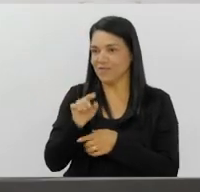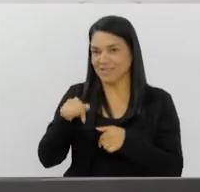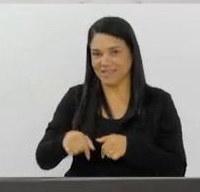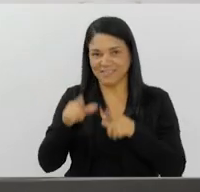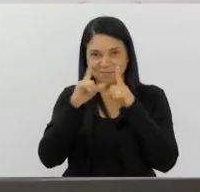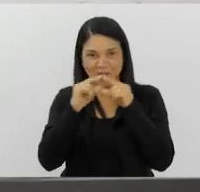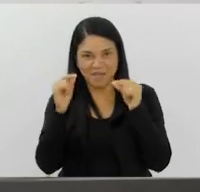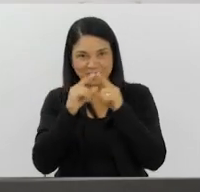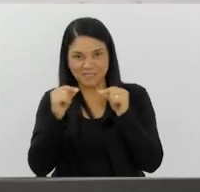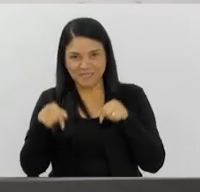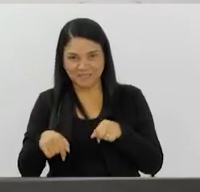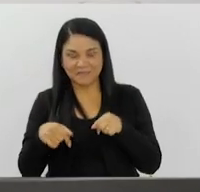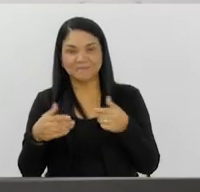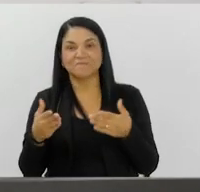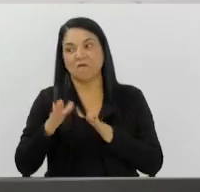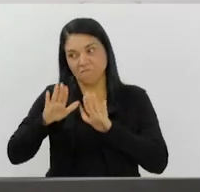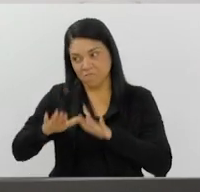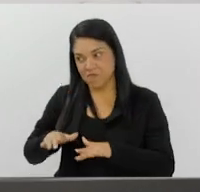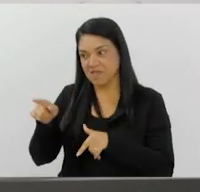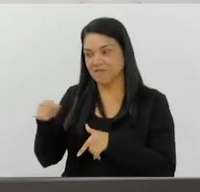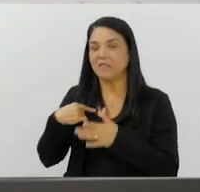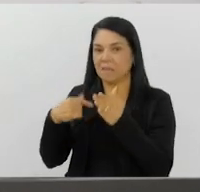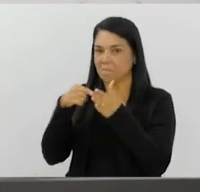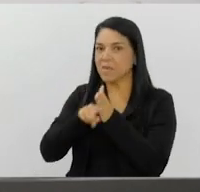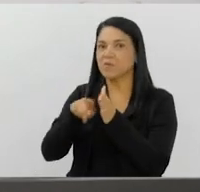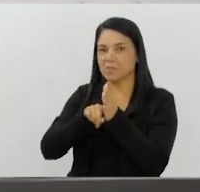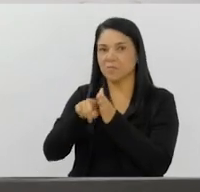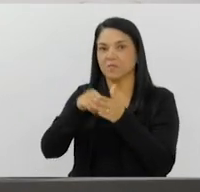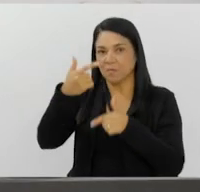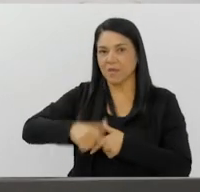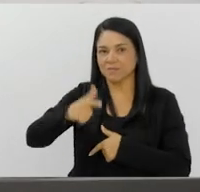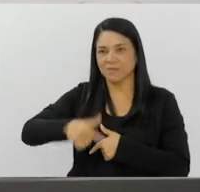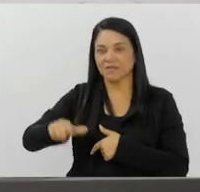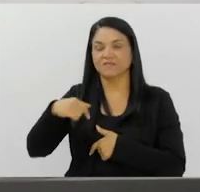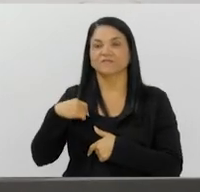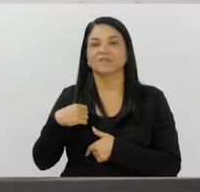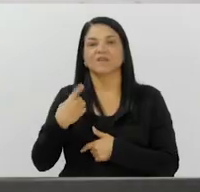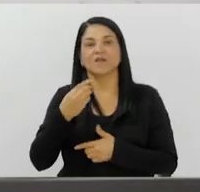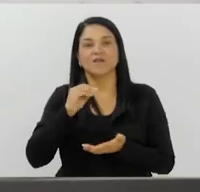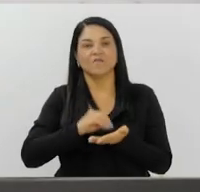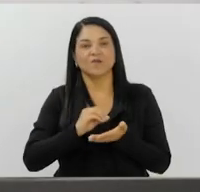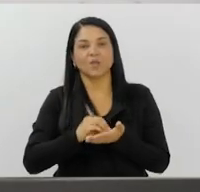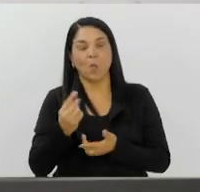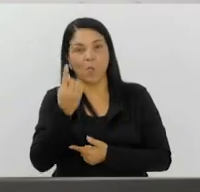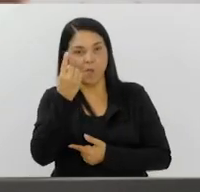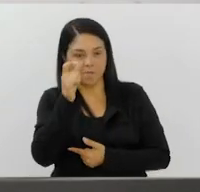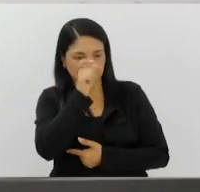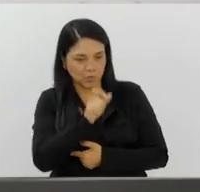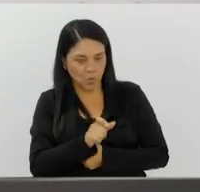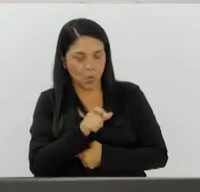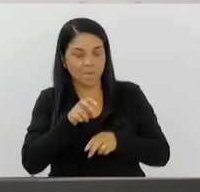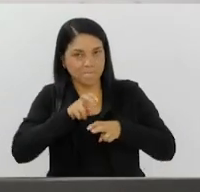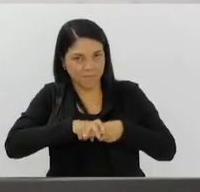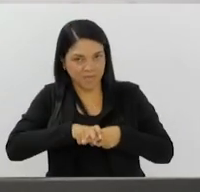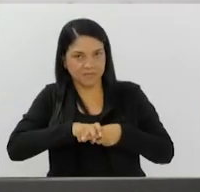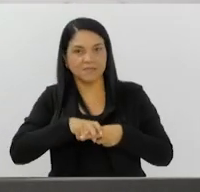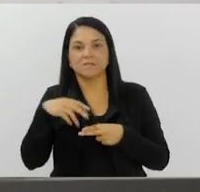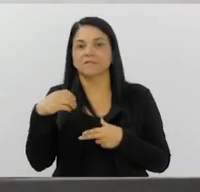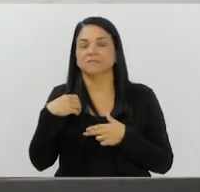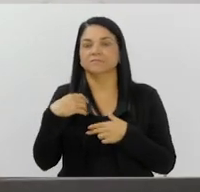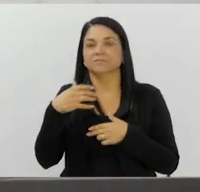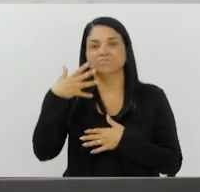cá mas fica mais aí que vai ter outras perguntas Olha falta uma pessoa da mesa falar que eu não tinha falado que é muito importante